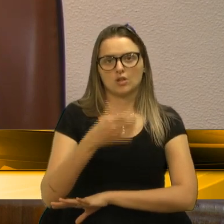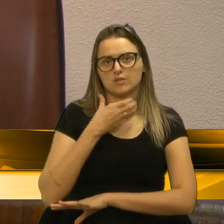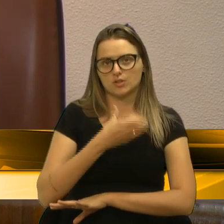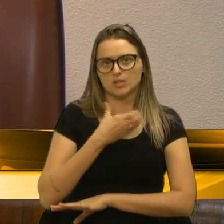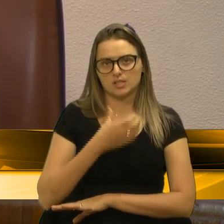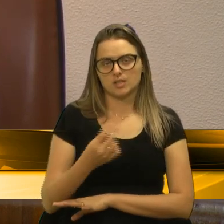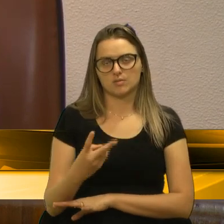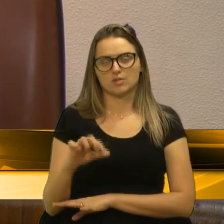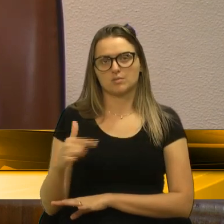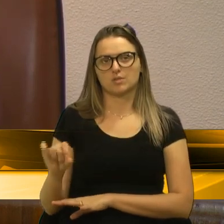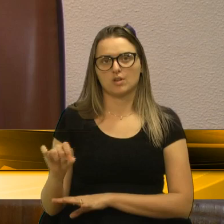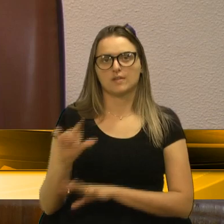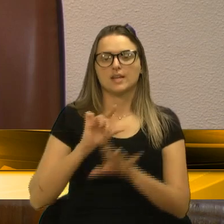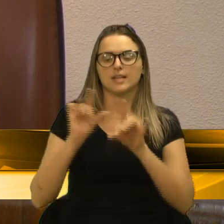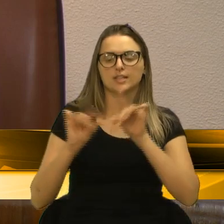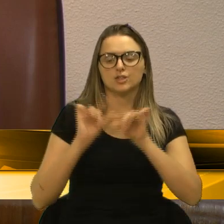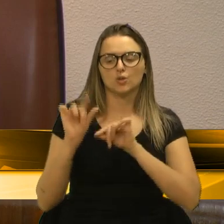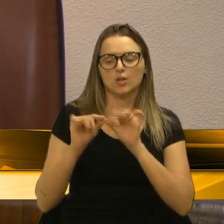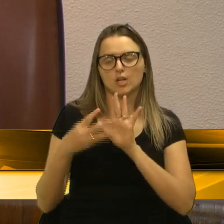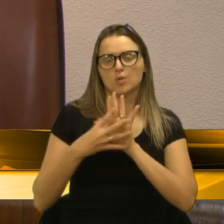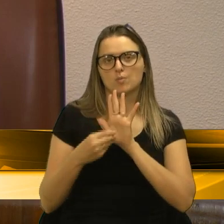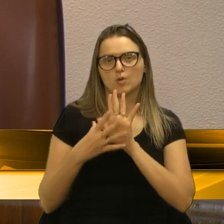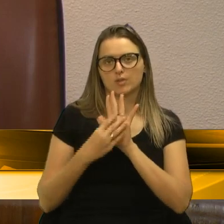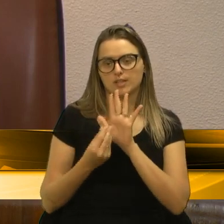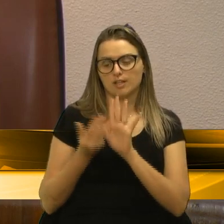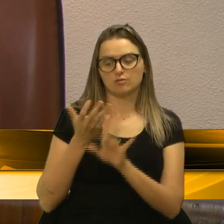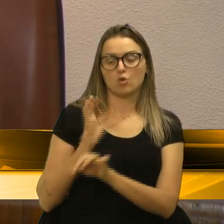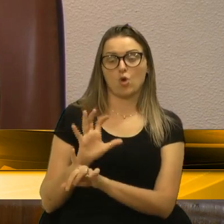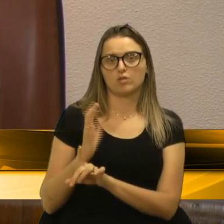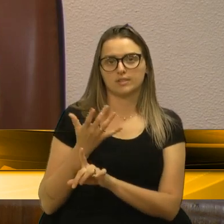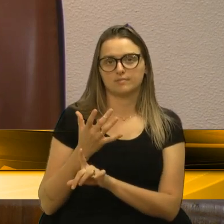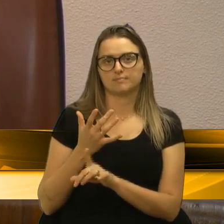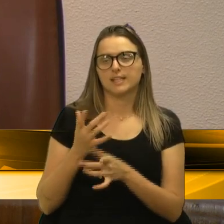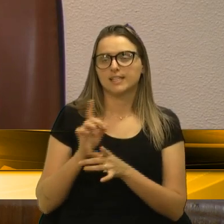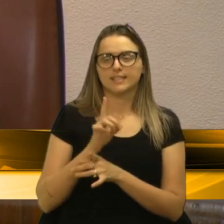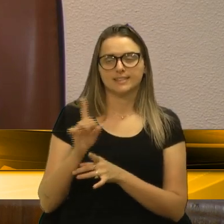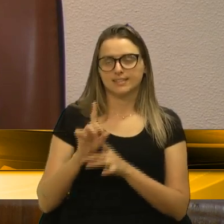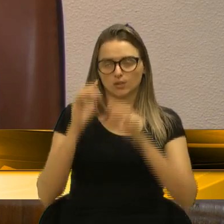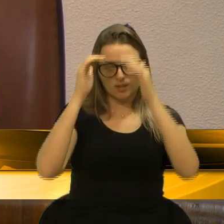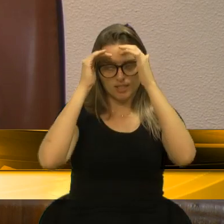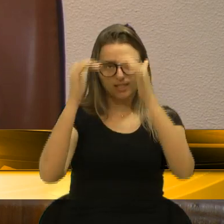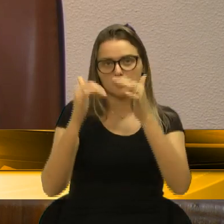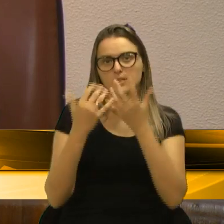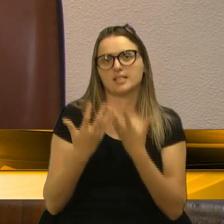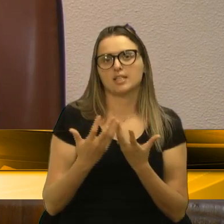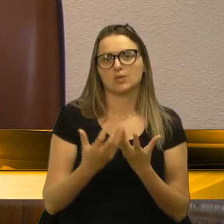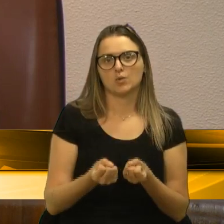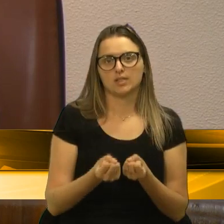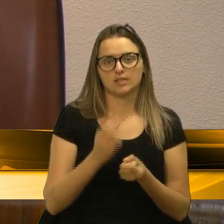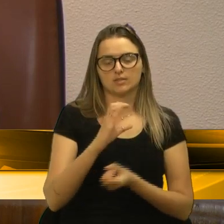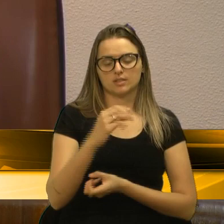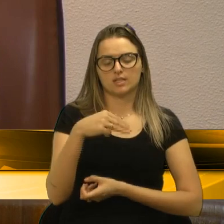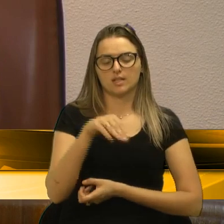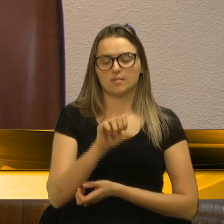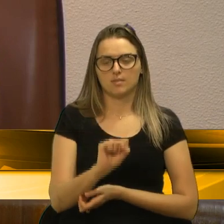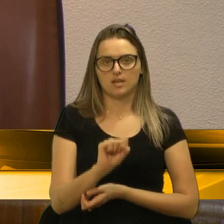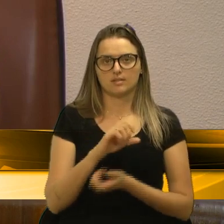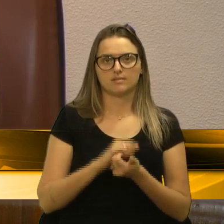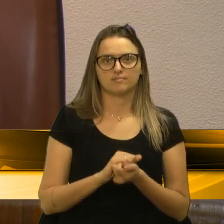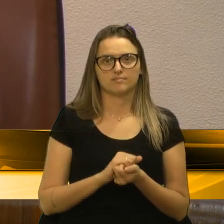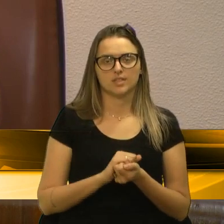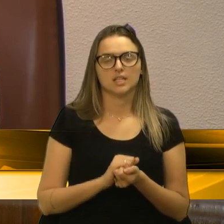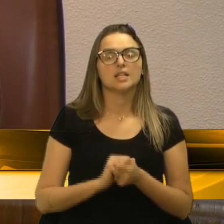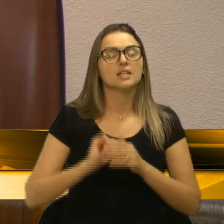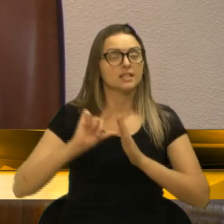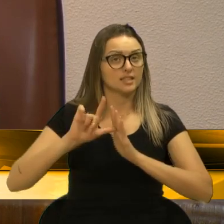2019, decidiu pela modalidade rejeitada, ofendendo assim a deliberação do CMS.